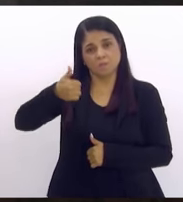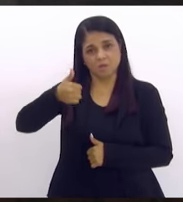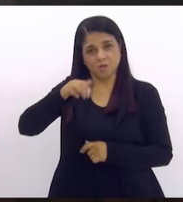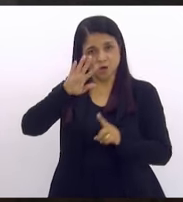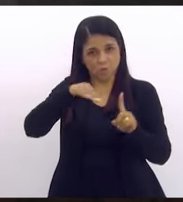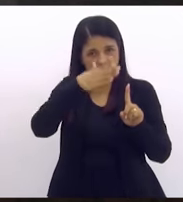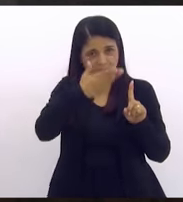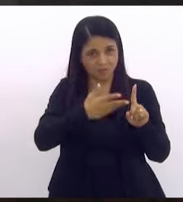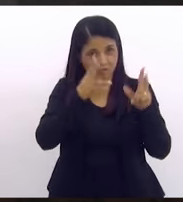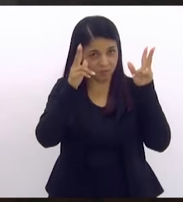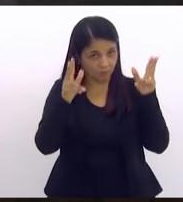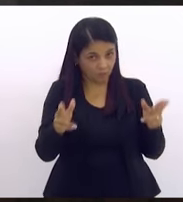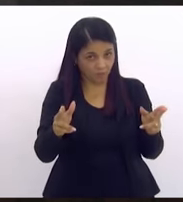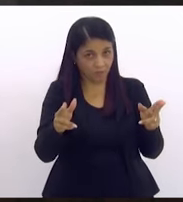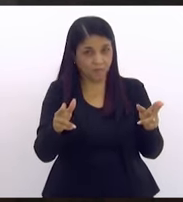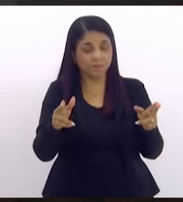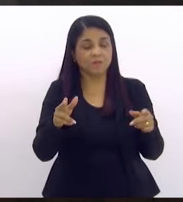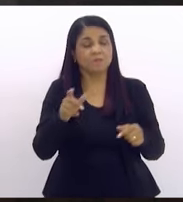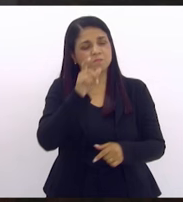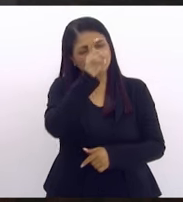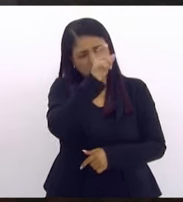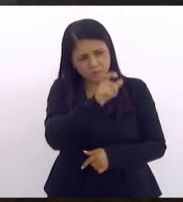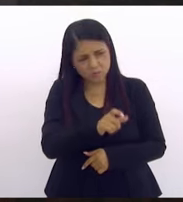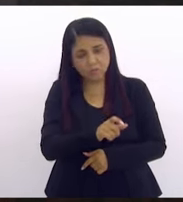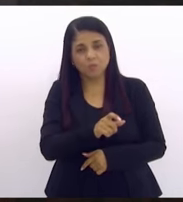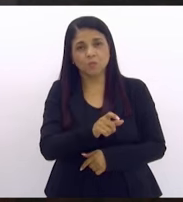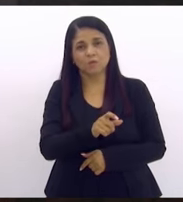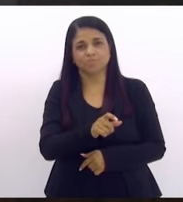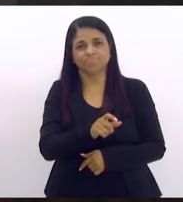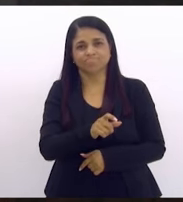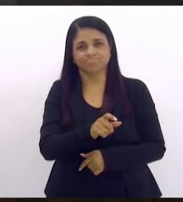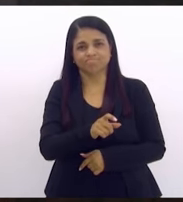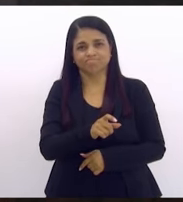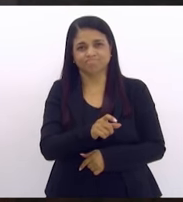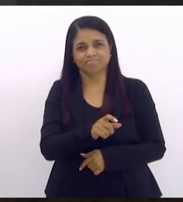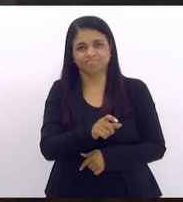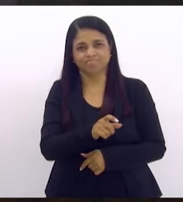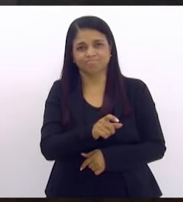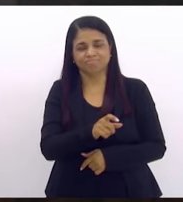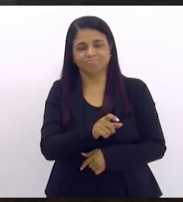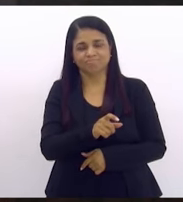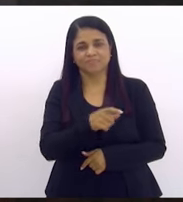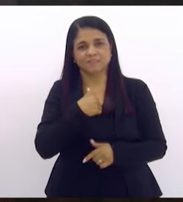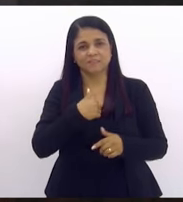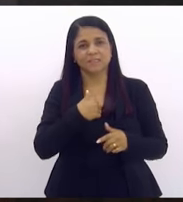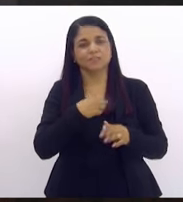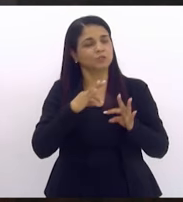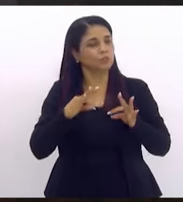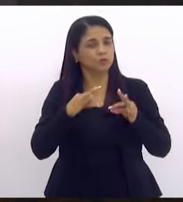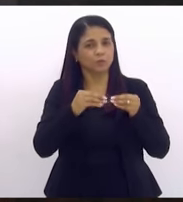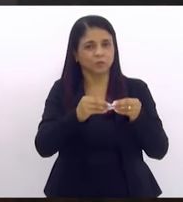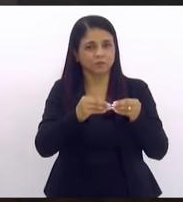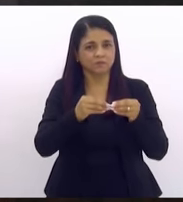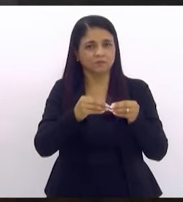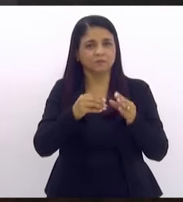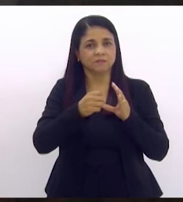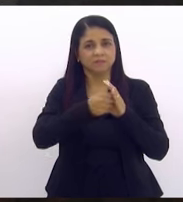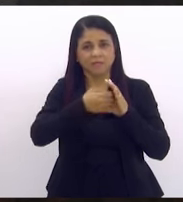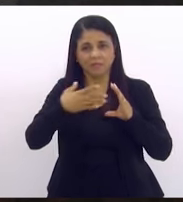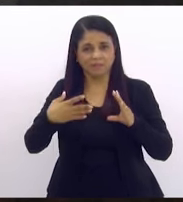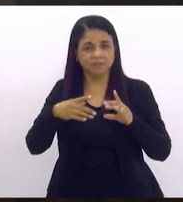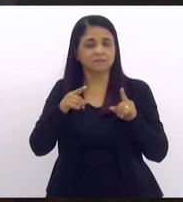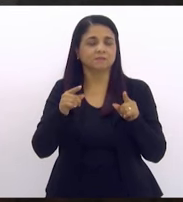é uma pessoa que que tem todos os pré-requisitos para recebê-lo não tô aqui